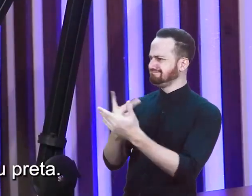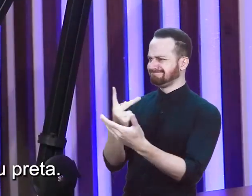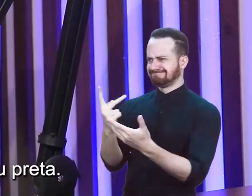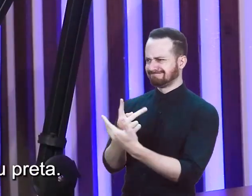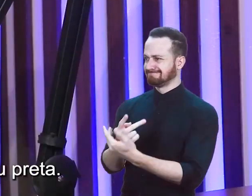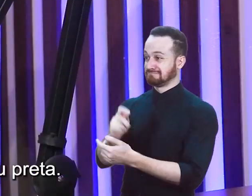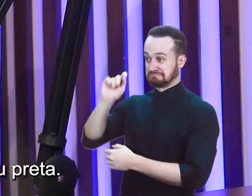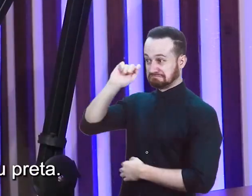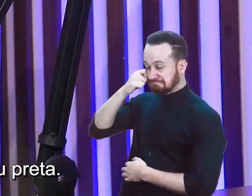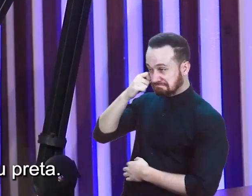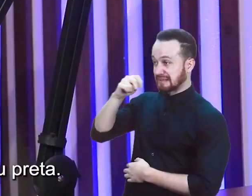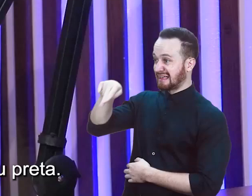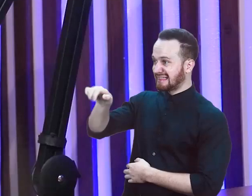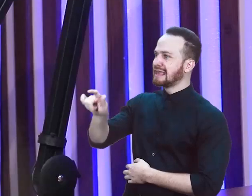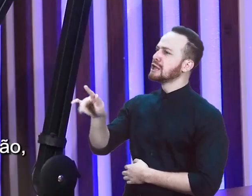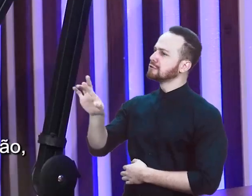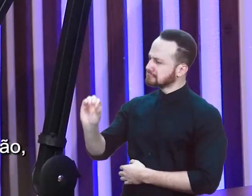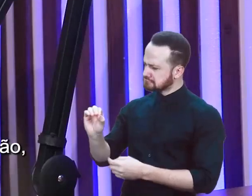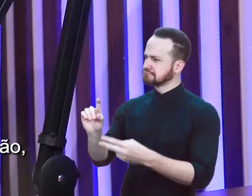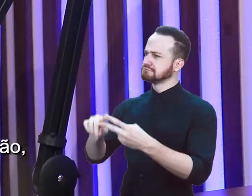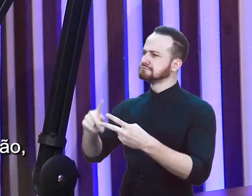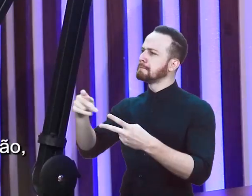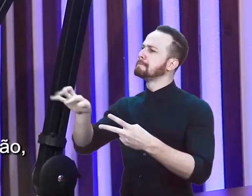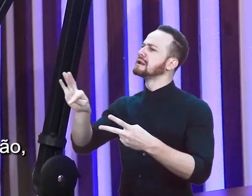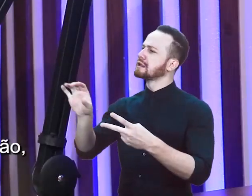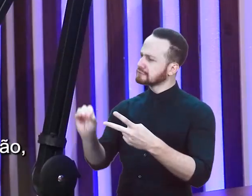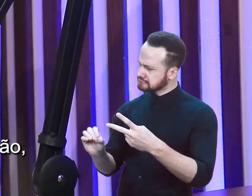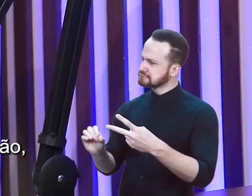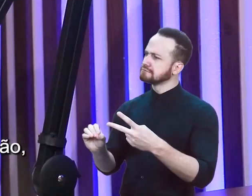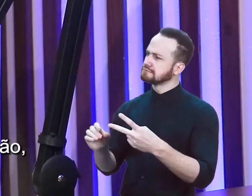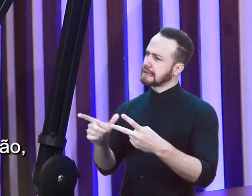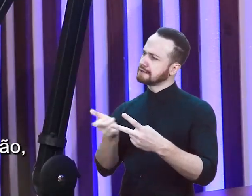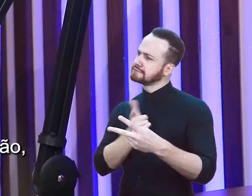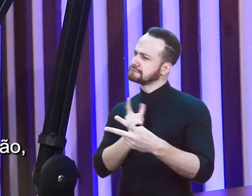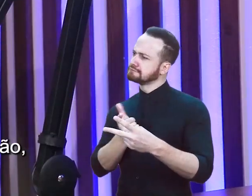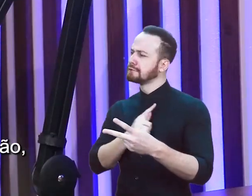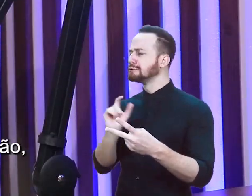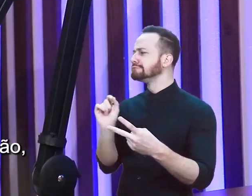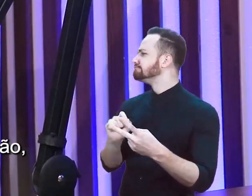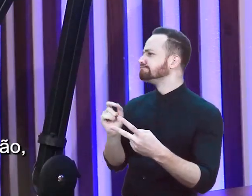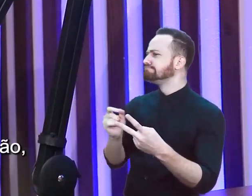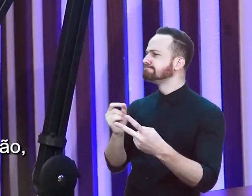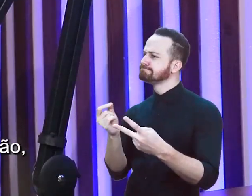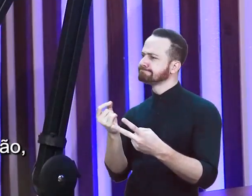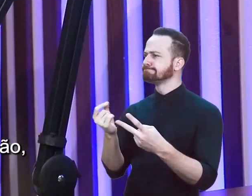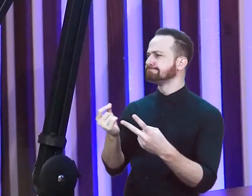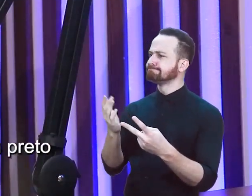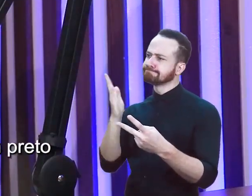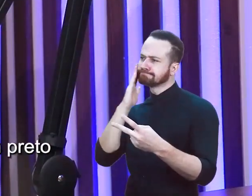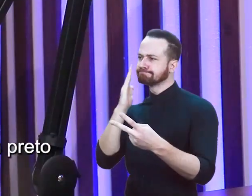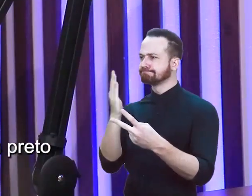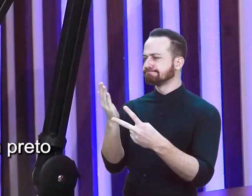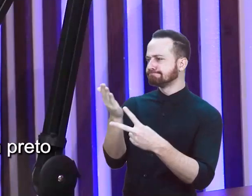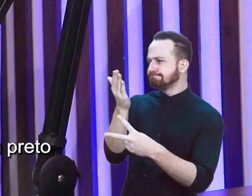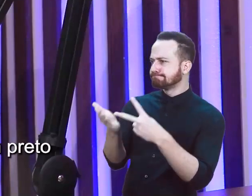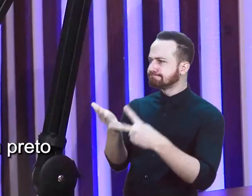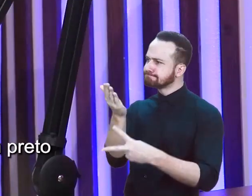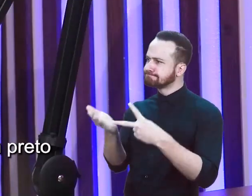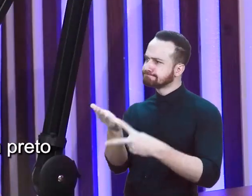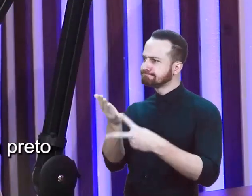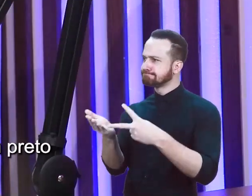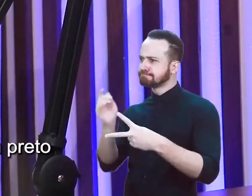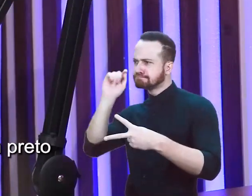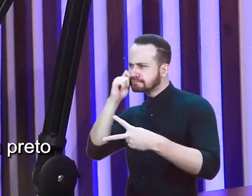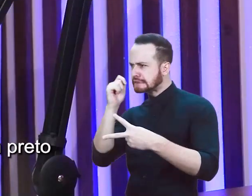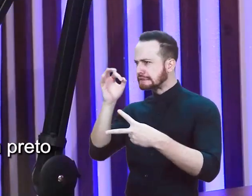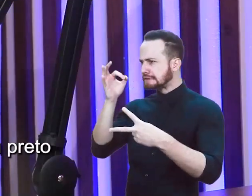negro preto, ou negro ou preto, e existe também aquele que ele entende que ele é um preto, mas ele